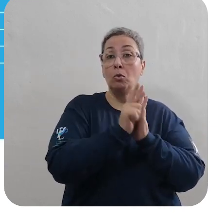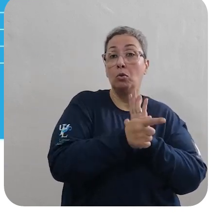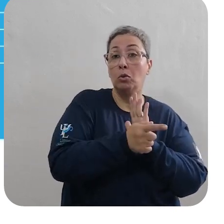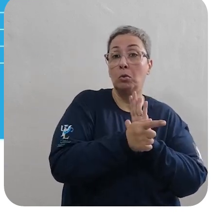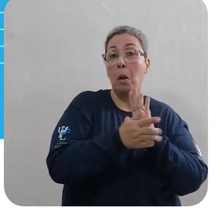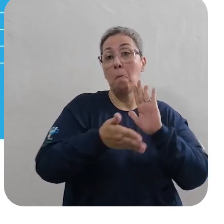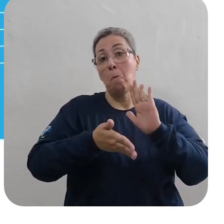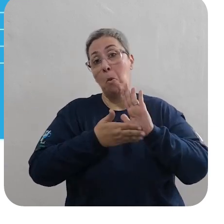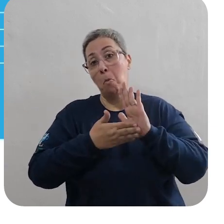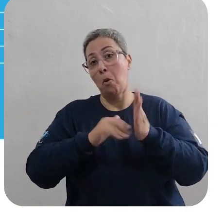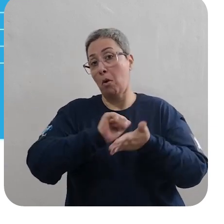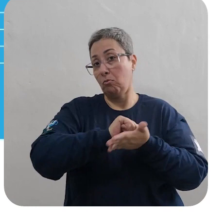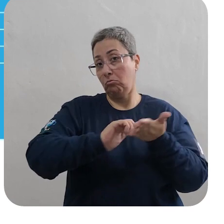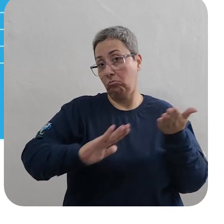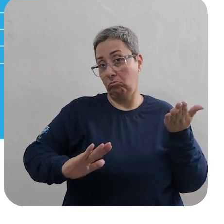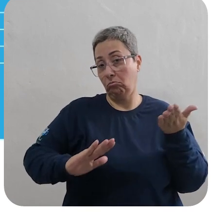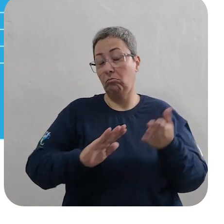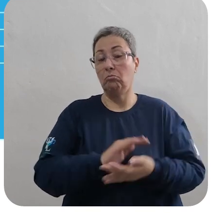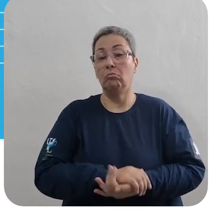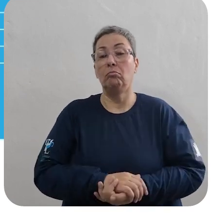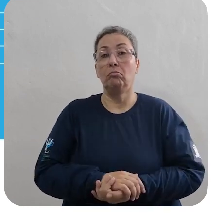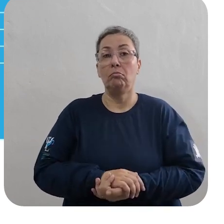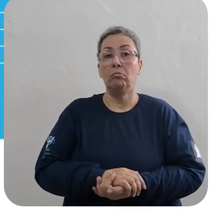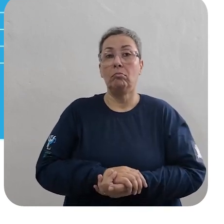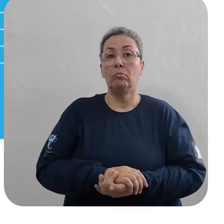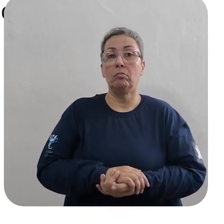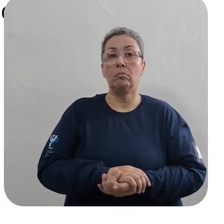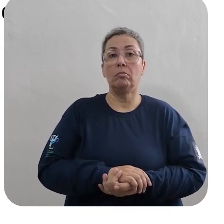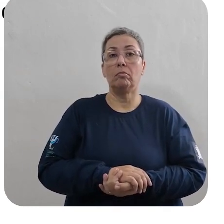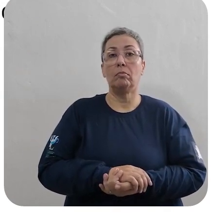propor algumas atividades.